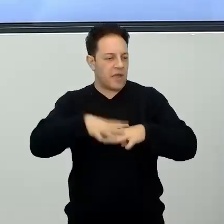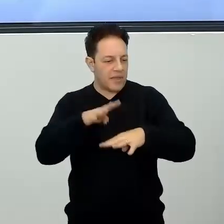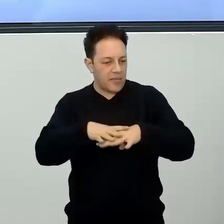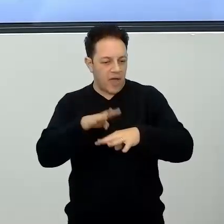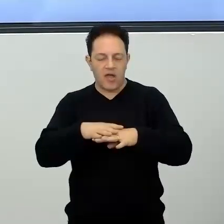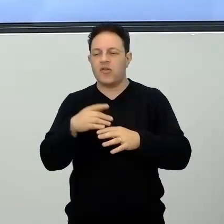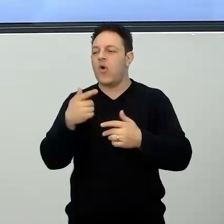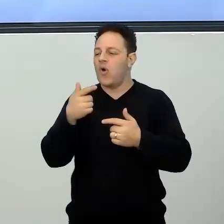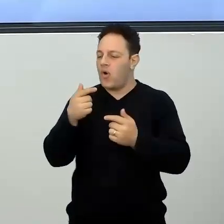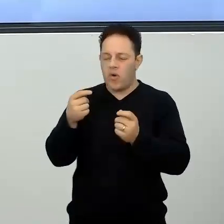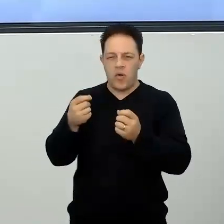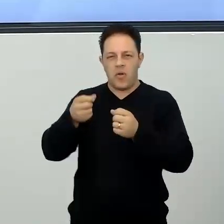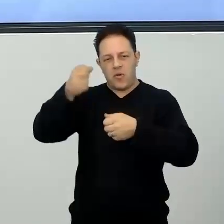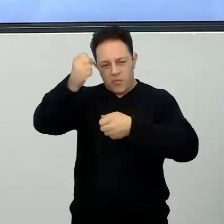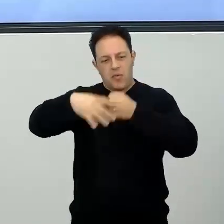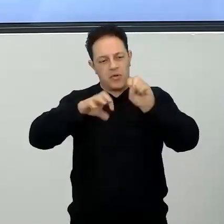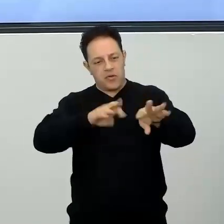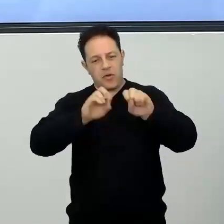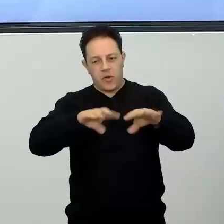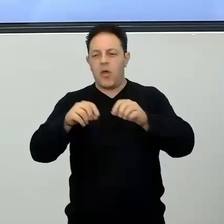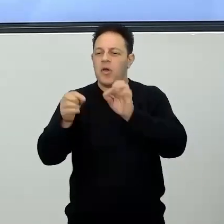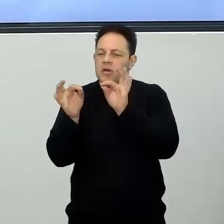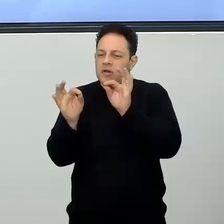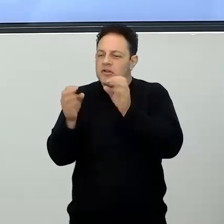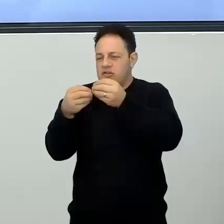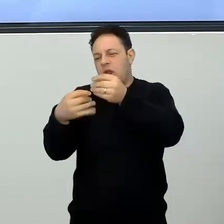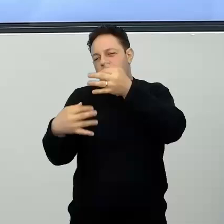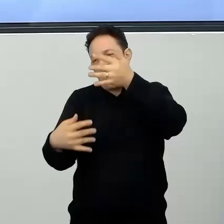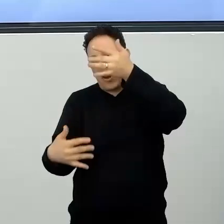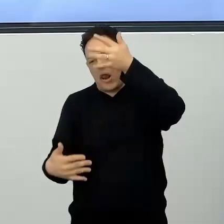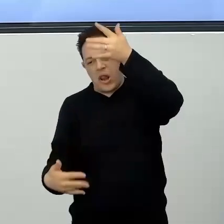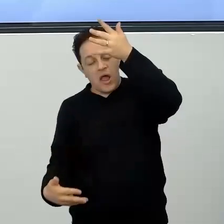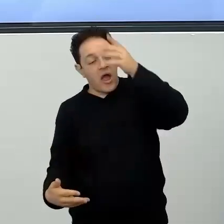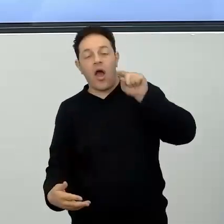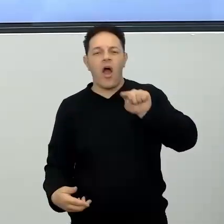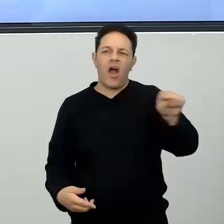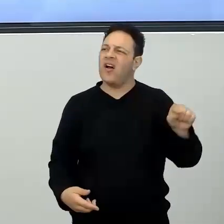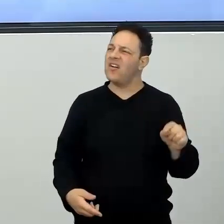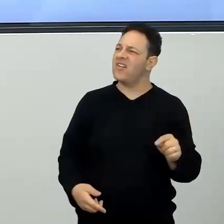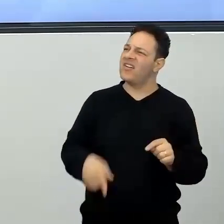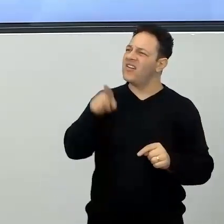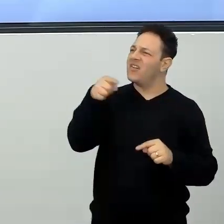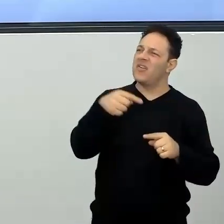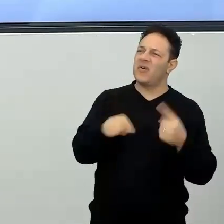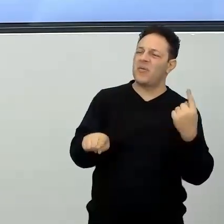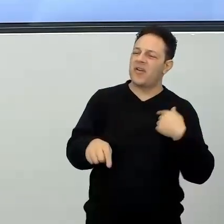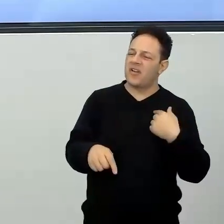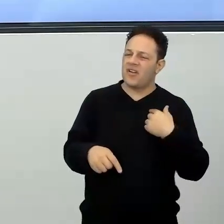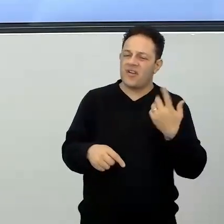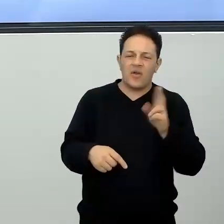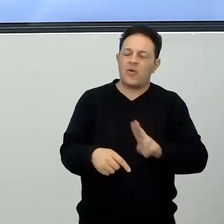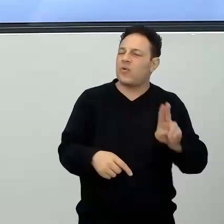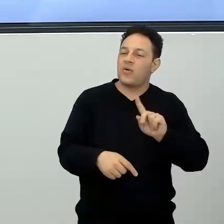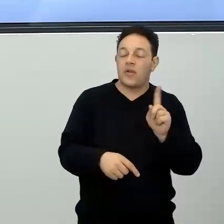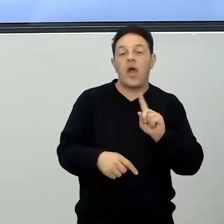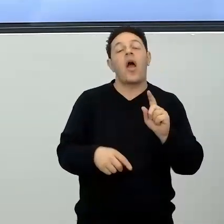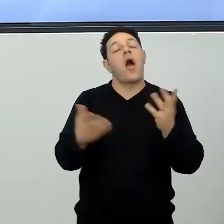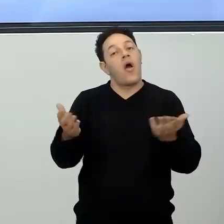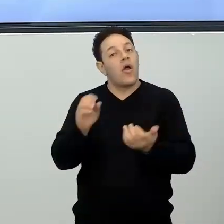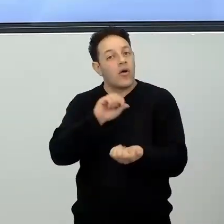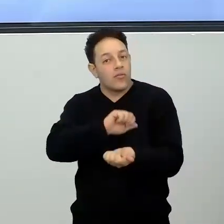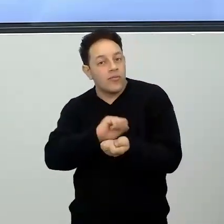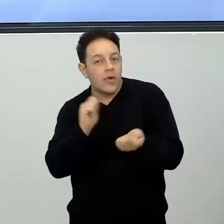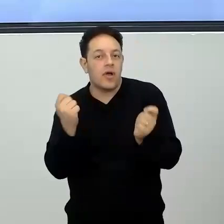do cotidiano dele. Por isso que as novas metodologias, elas sempre tentam trazer o aluno para o cotidiano, para que